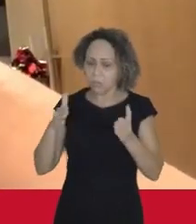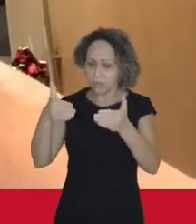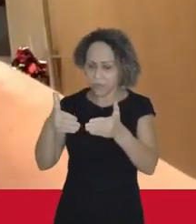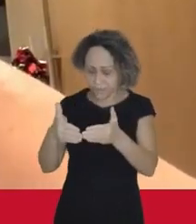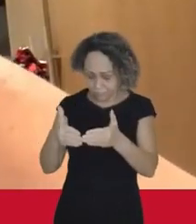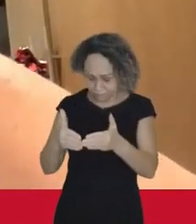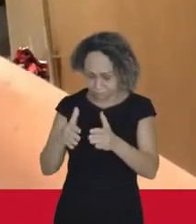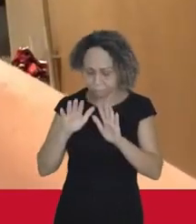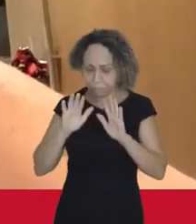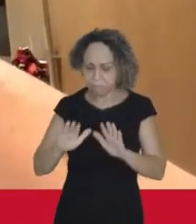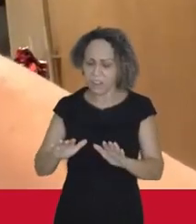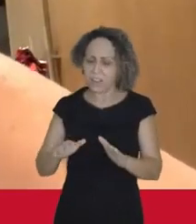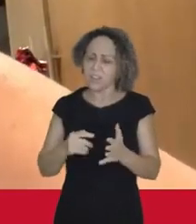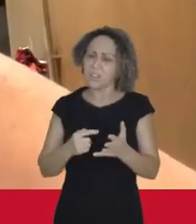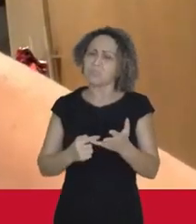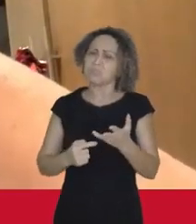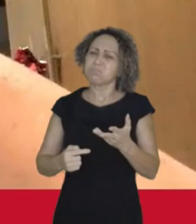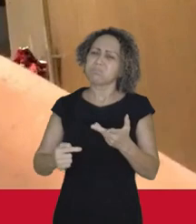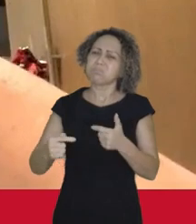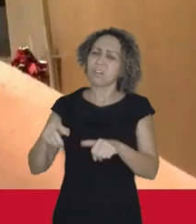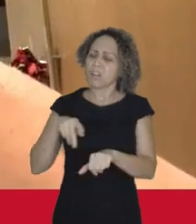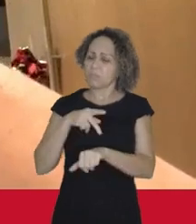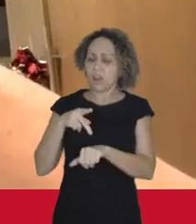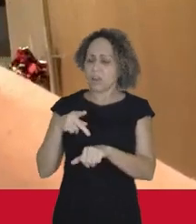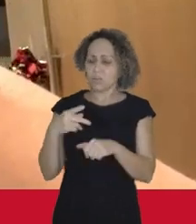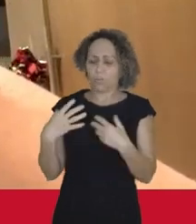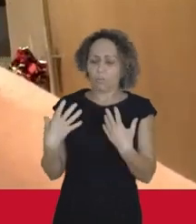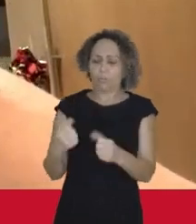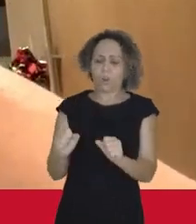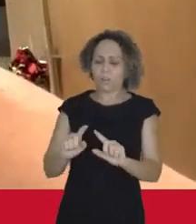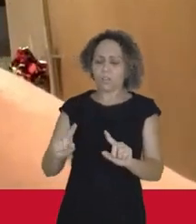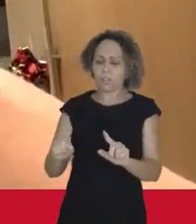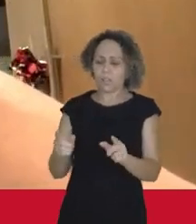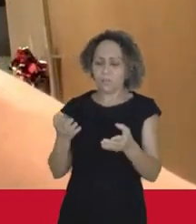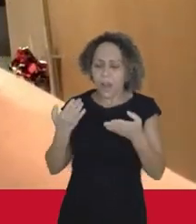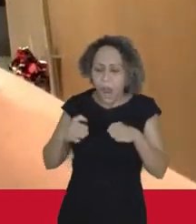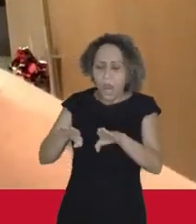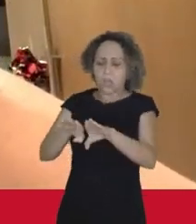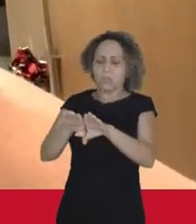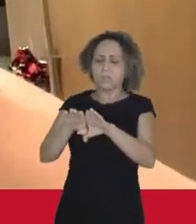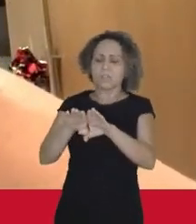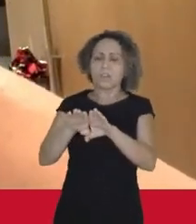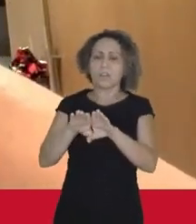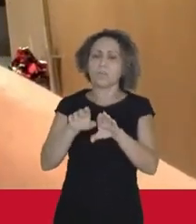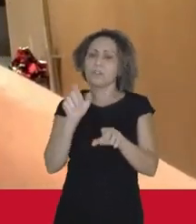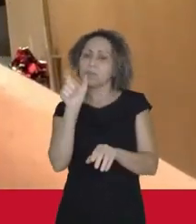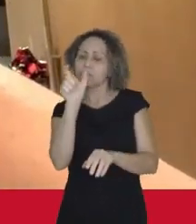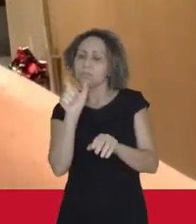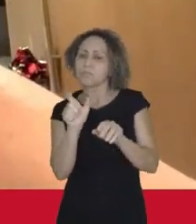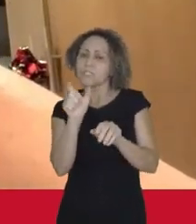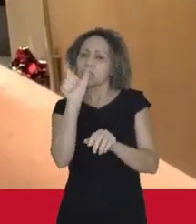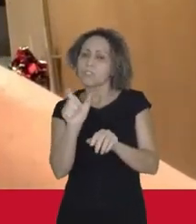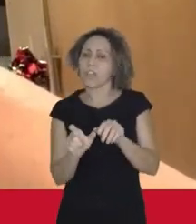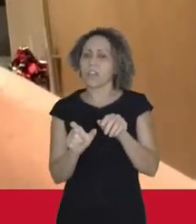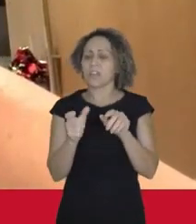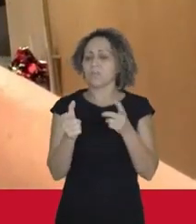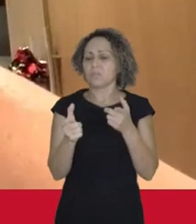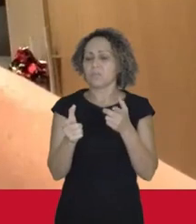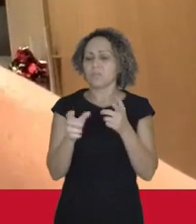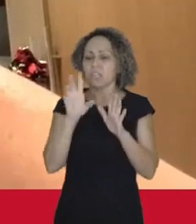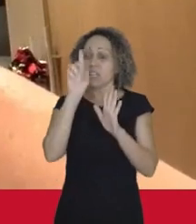países não aceitavam, né, a inclusão dos termos, né, de direitos